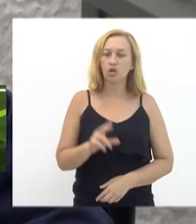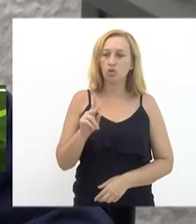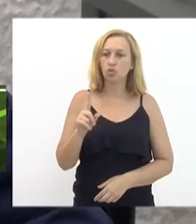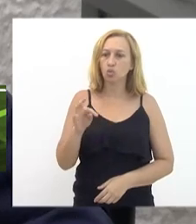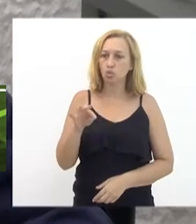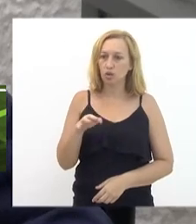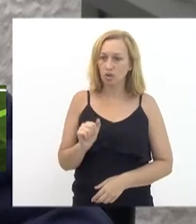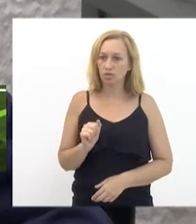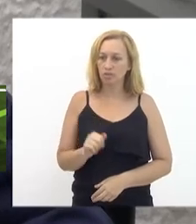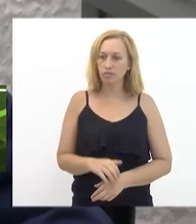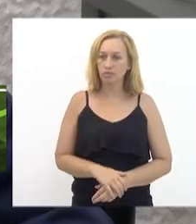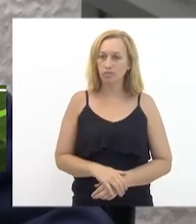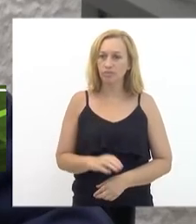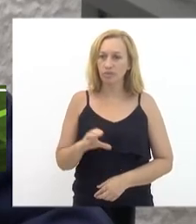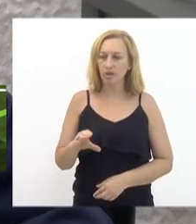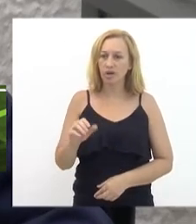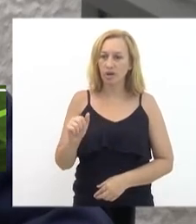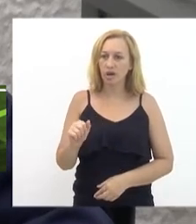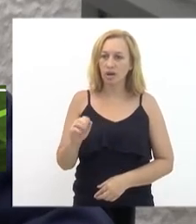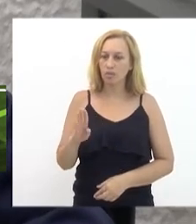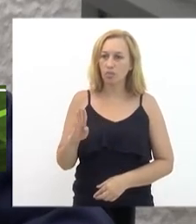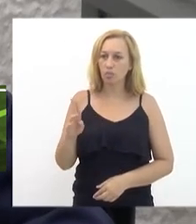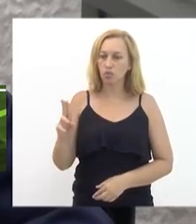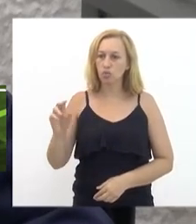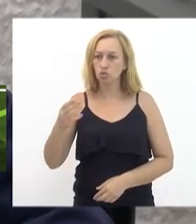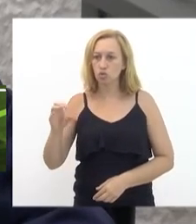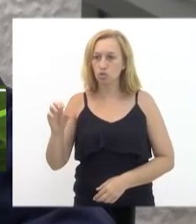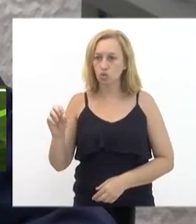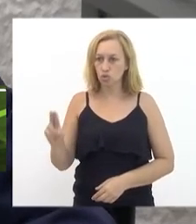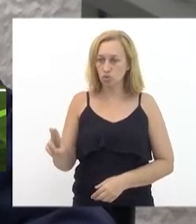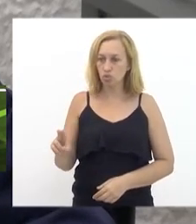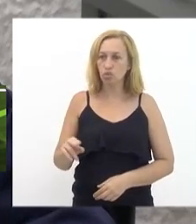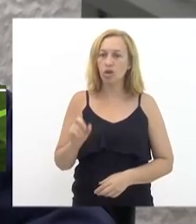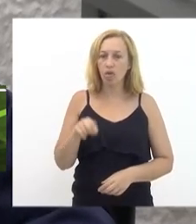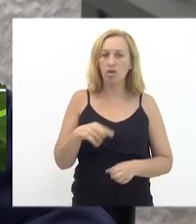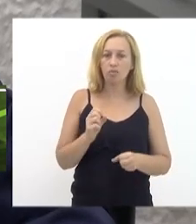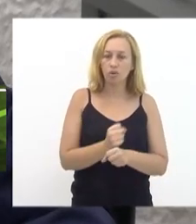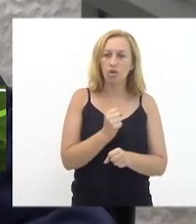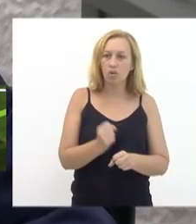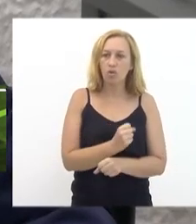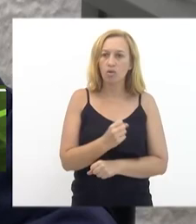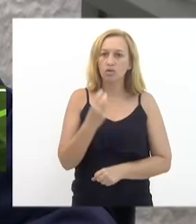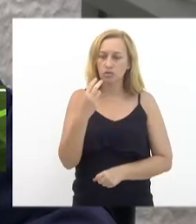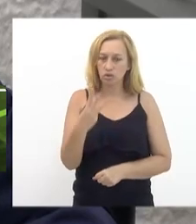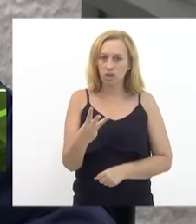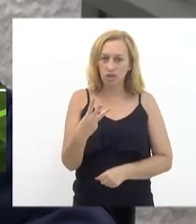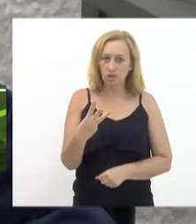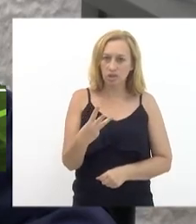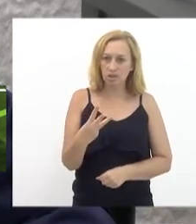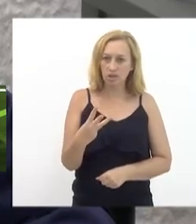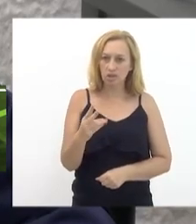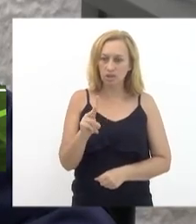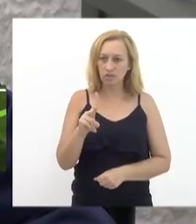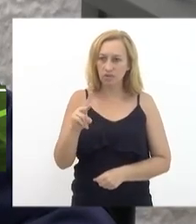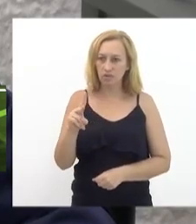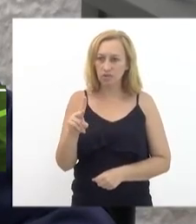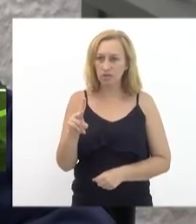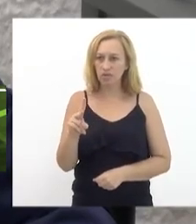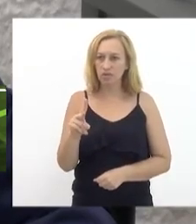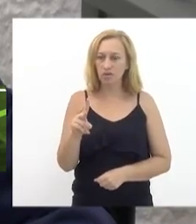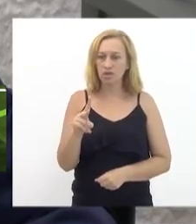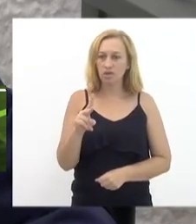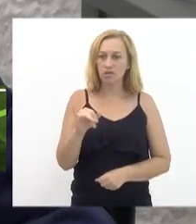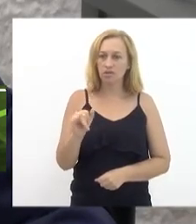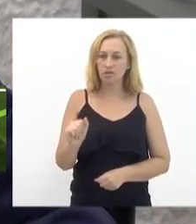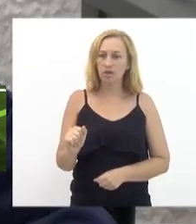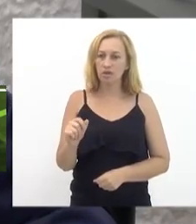né Nós somos Cabuçu que você acaba saindo na Dutra Então esta é uma obra com três viadutos o viaduto novo